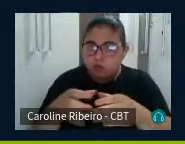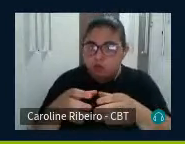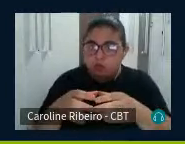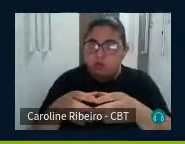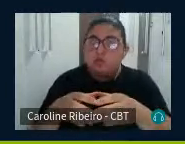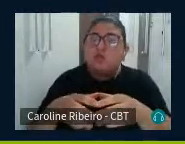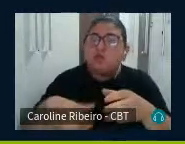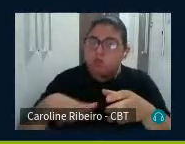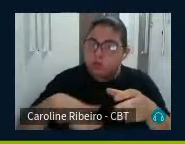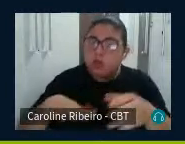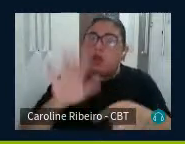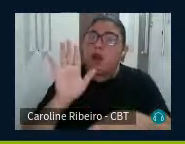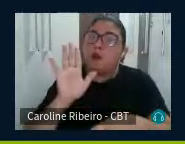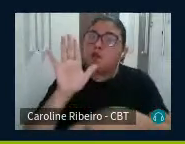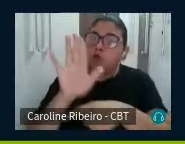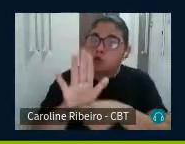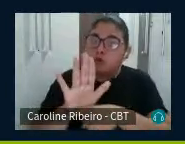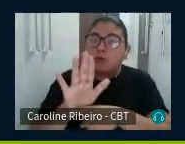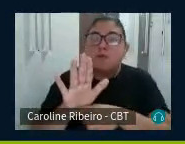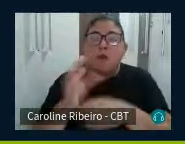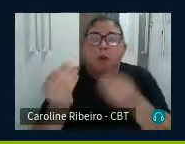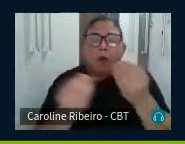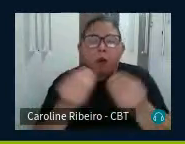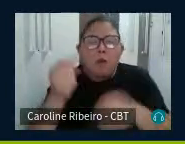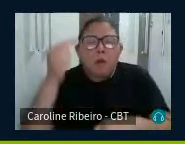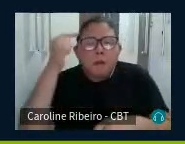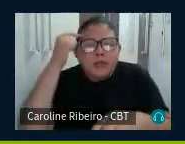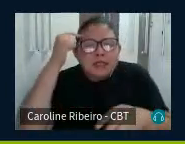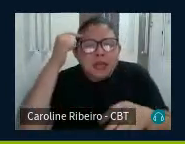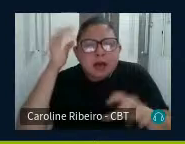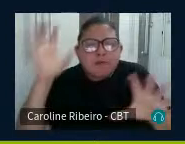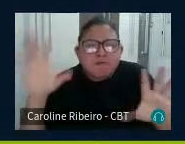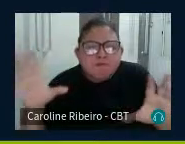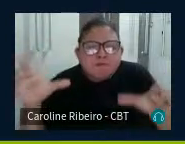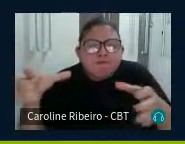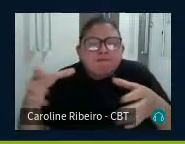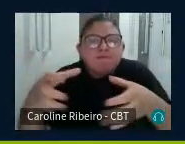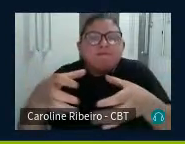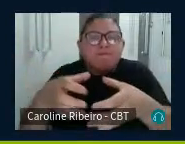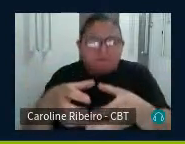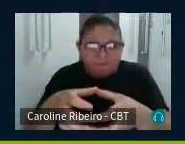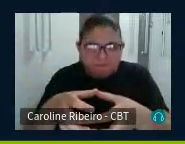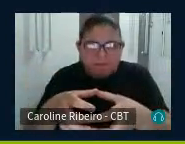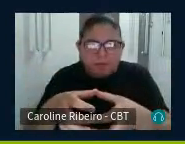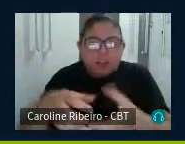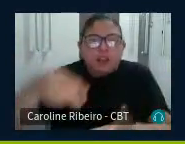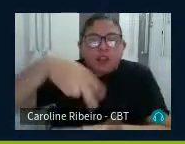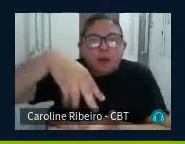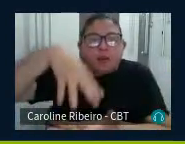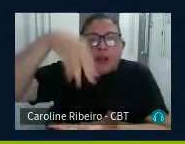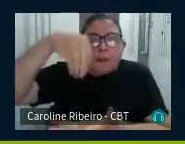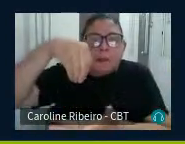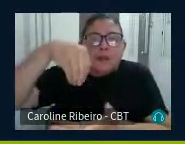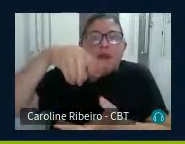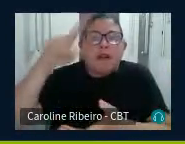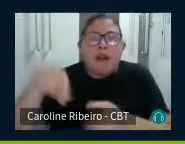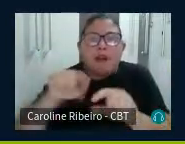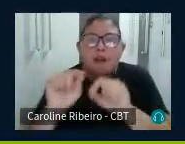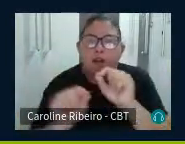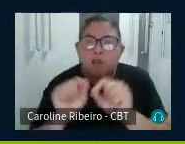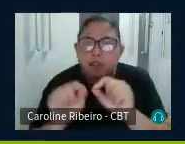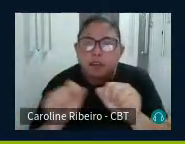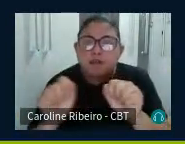ajuda-nos a pensar esse processo de integração. Então, o NAPNE entra nisso, nessa proposta nossa de tentar